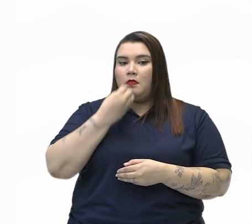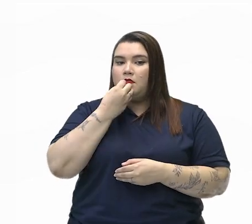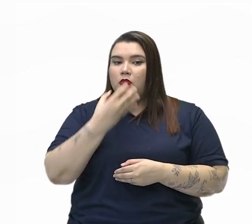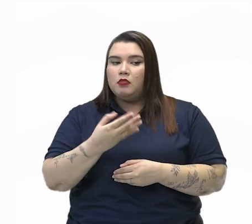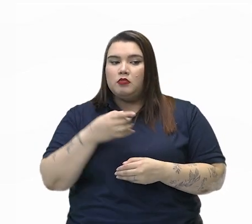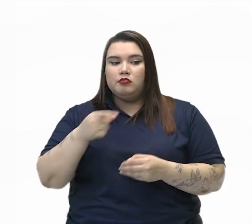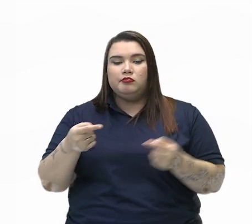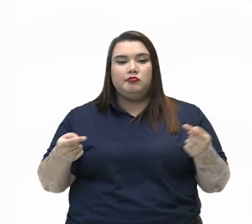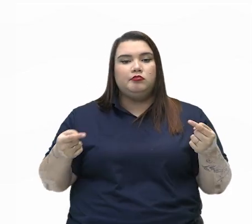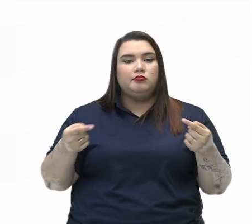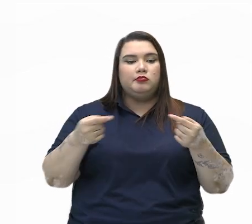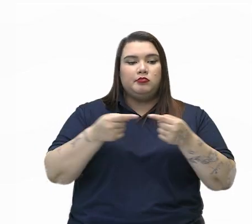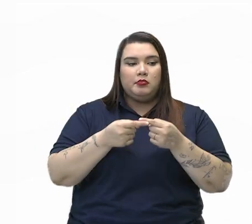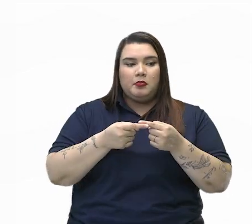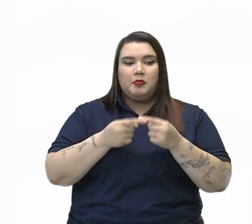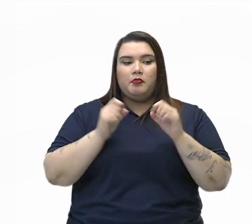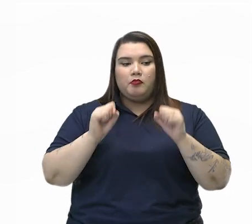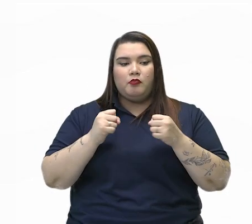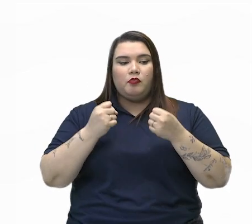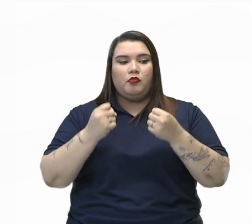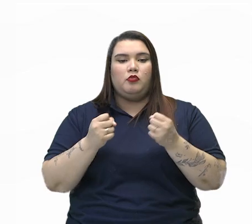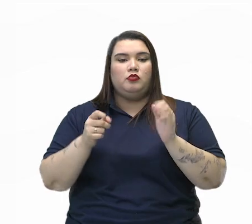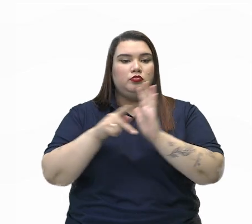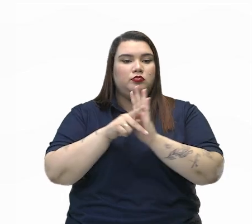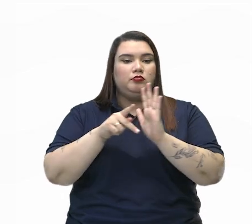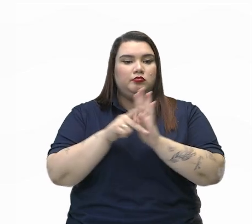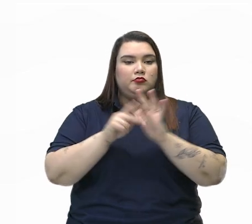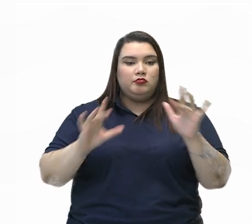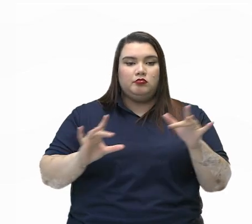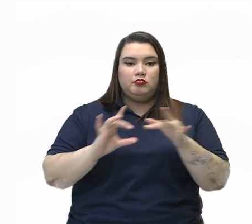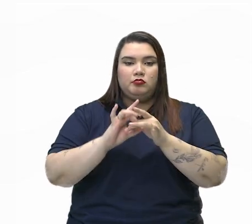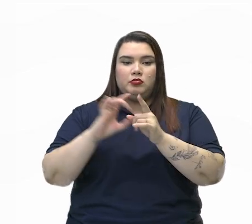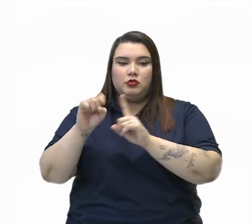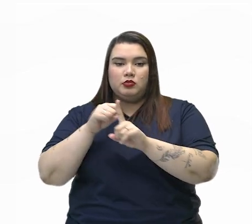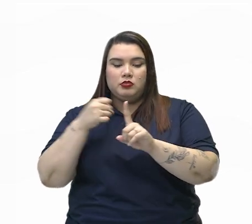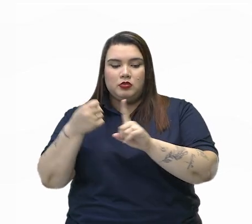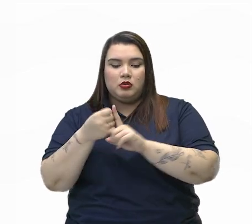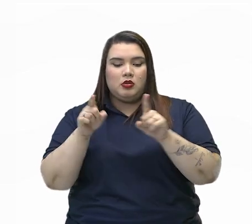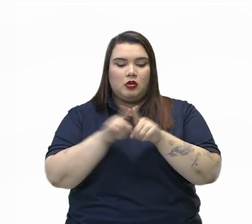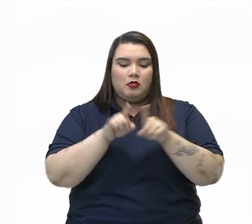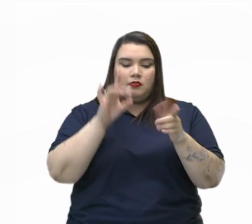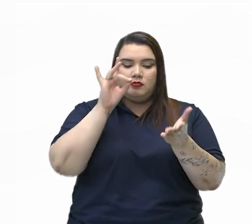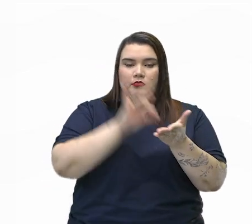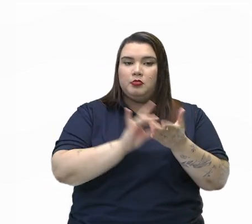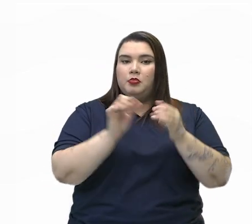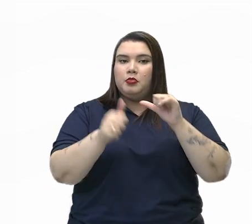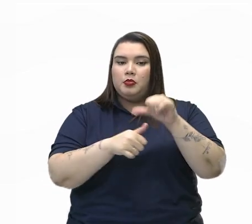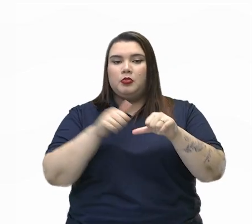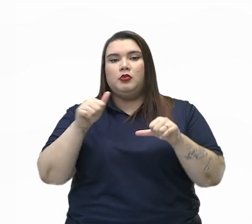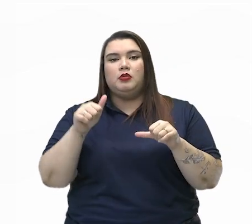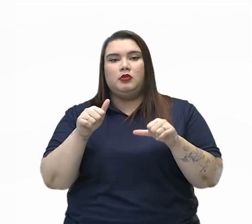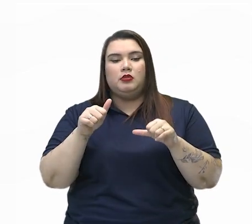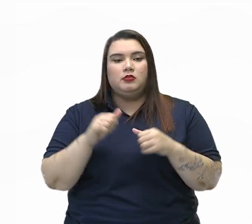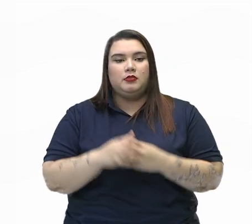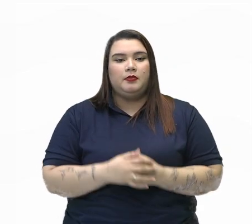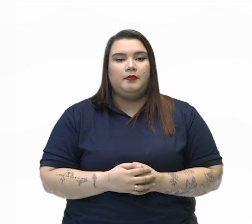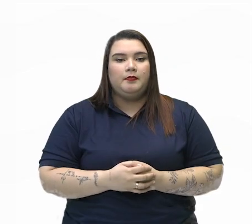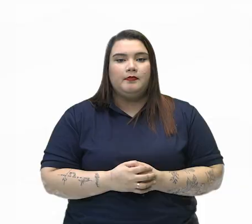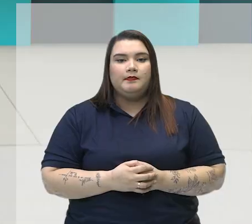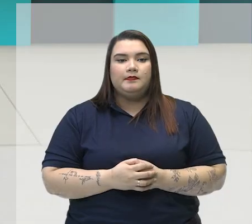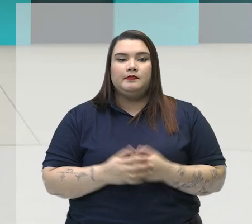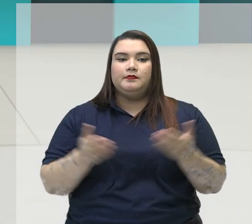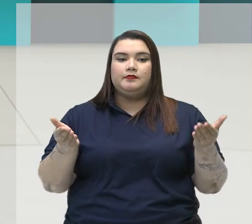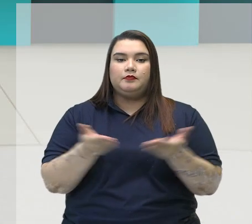comum, ela se torna uma poderosa forma de aproximação social e transformação